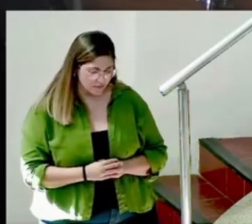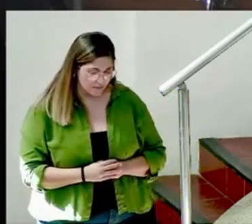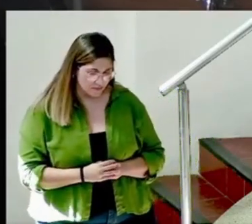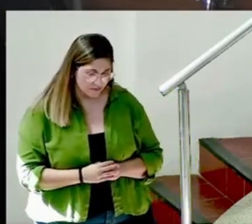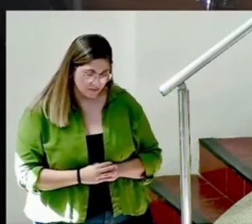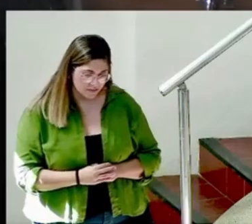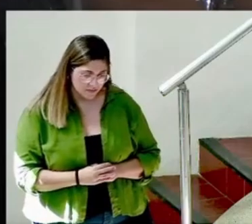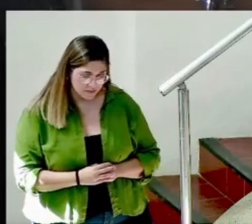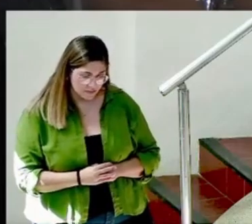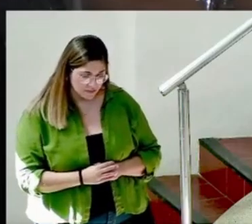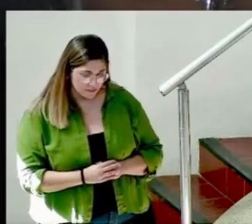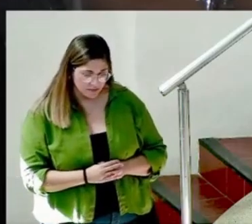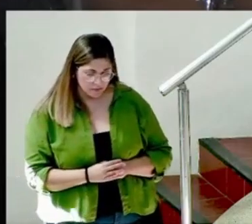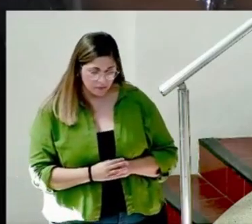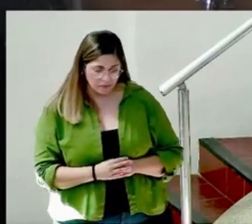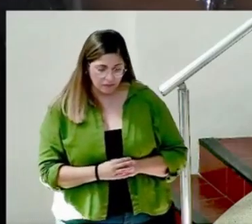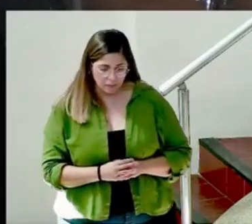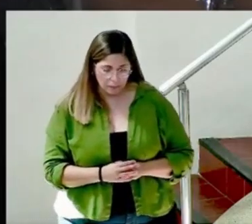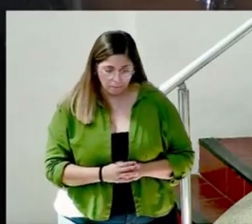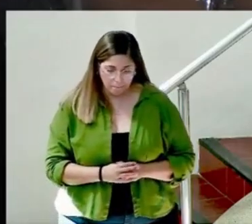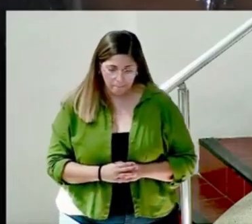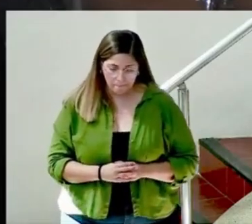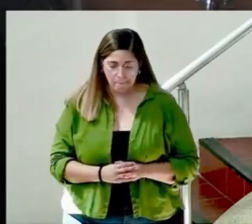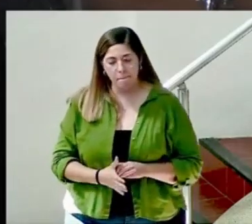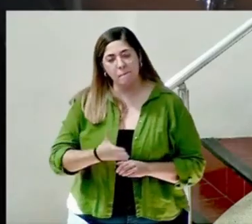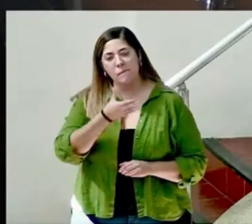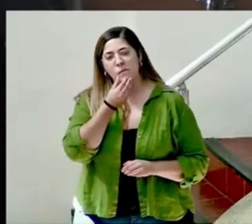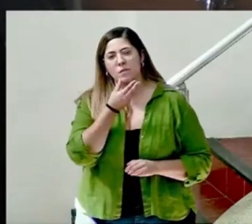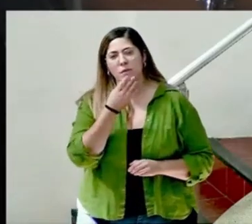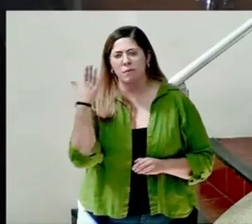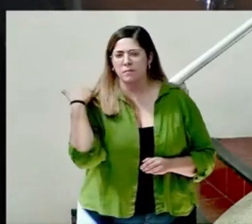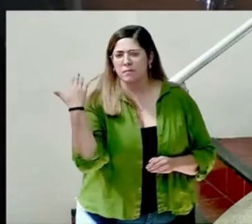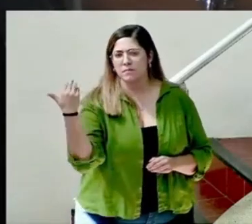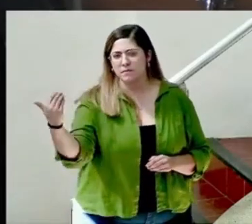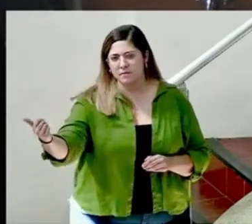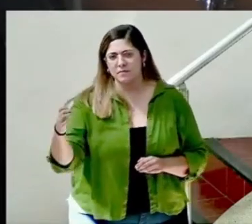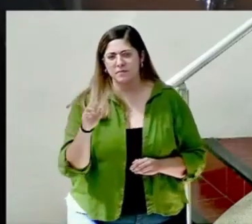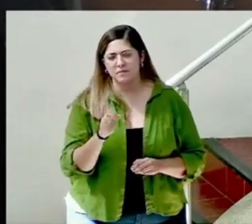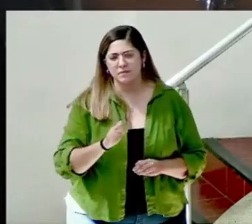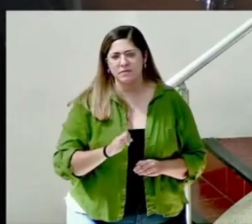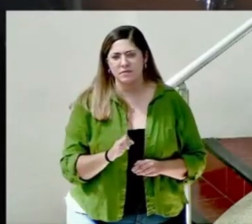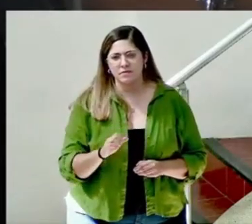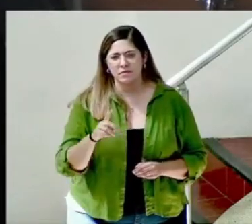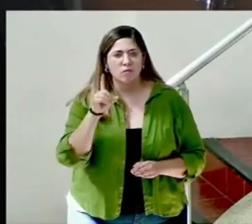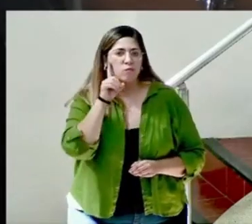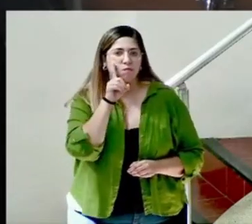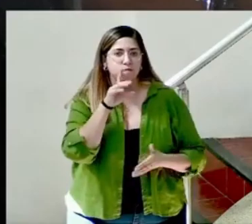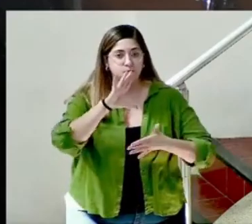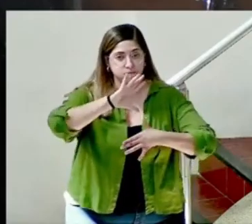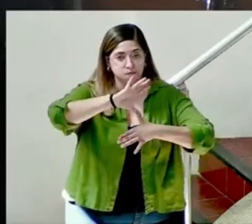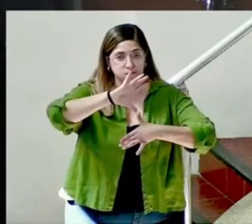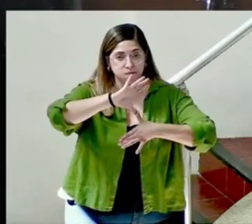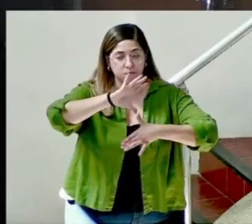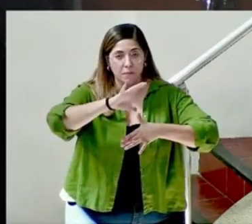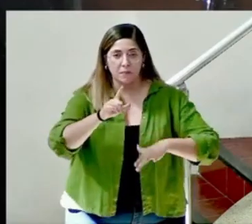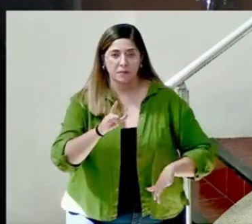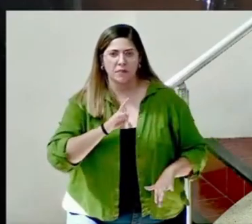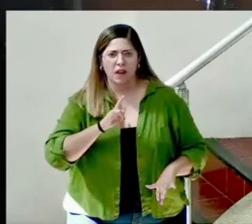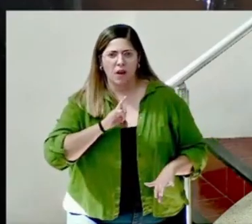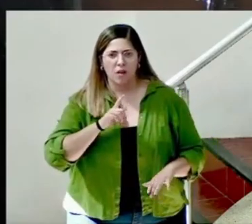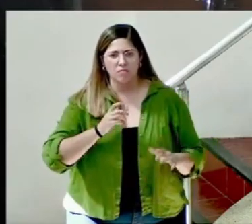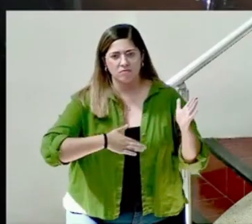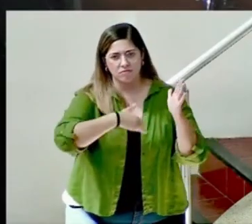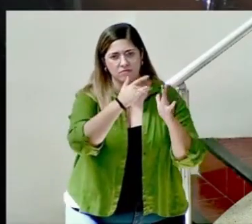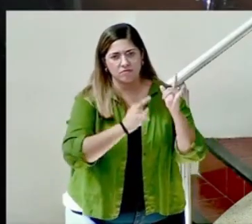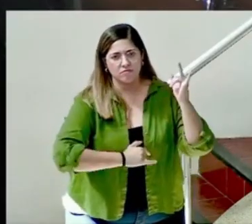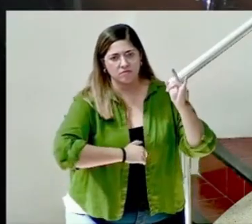cristão, evangélico, muito bem sucedido. O dono de uma cadeia de fast